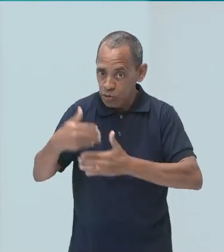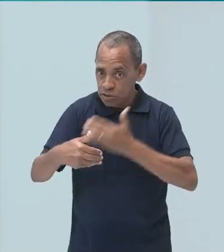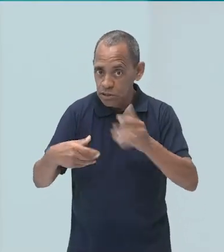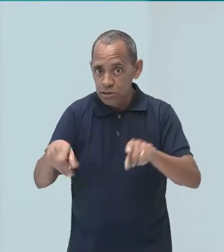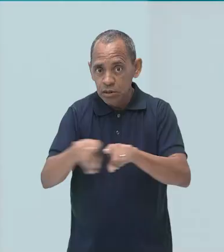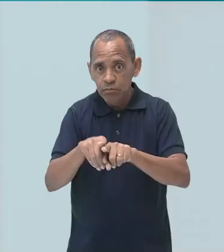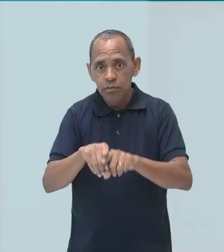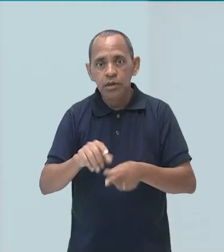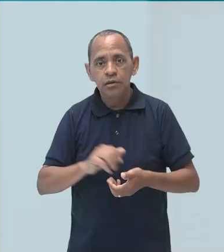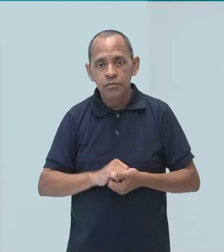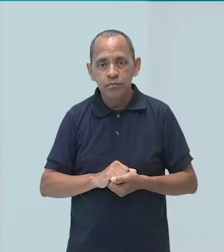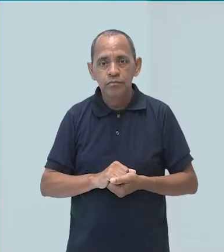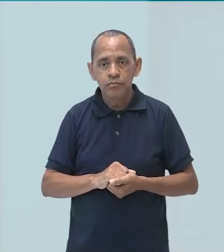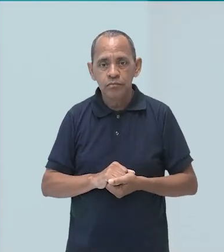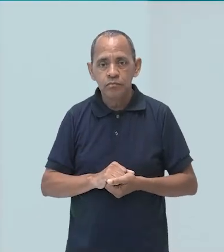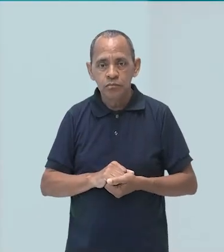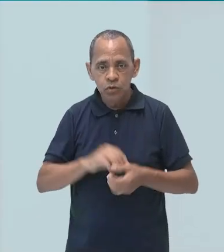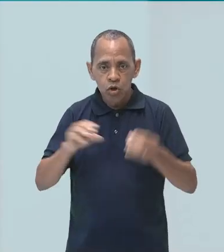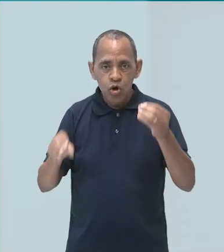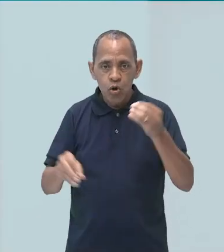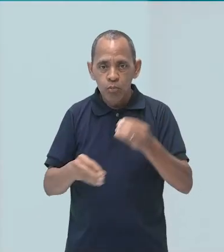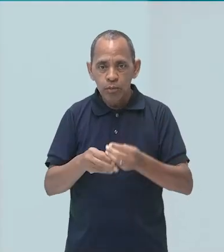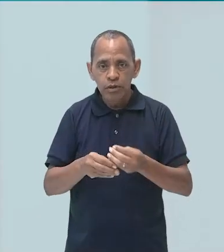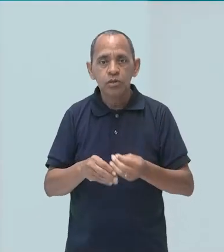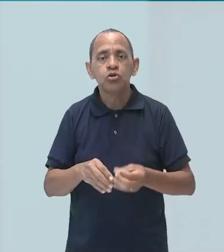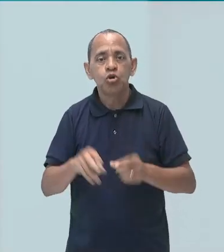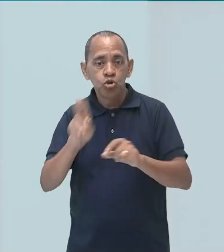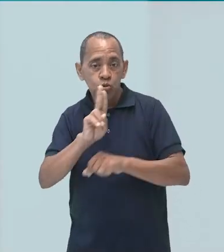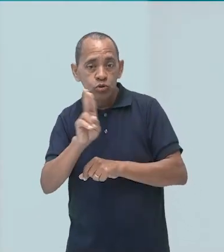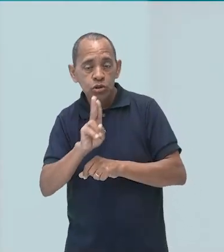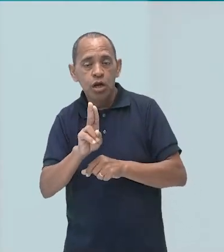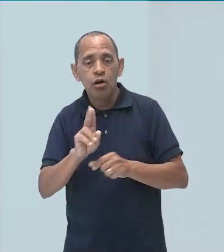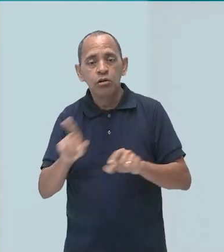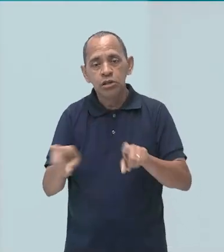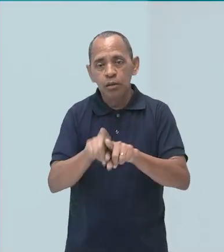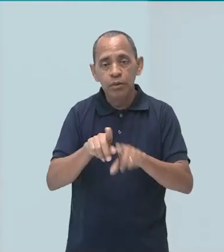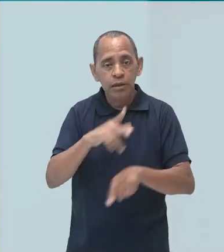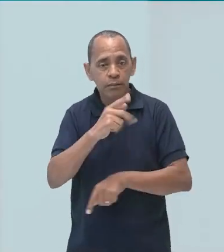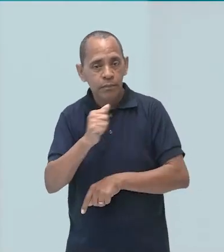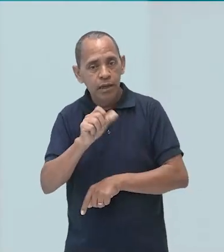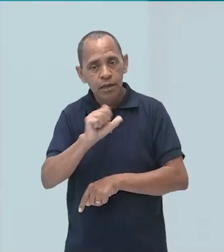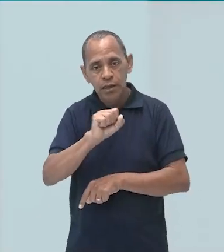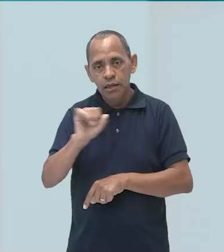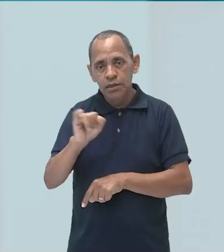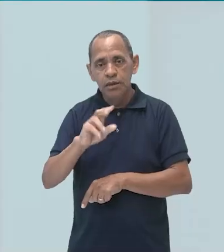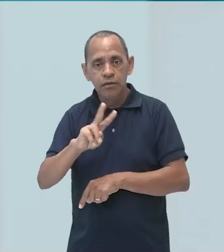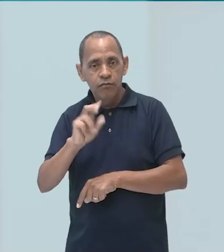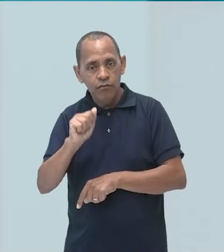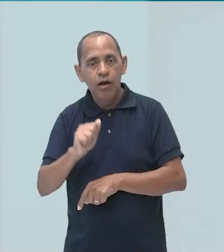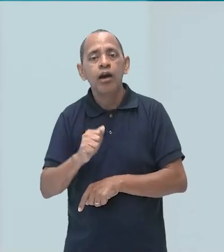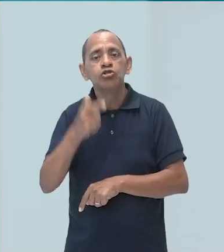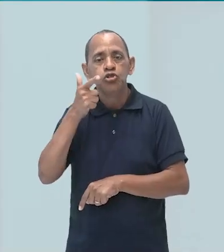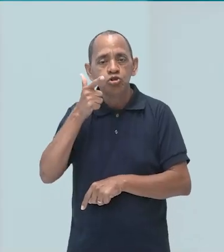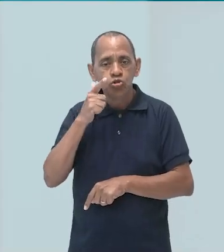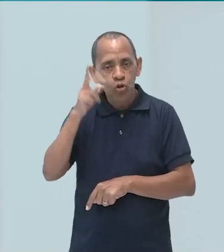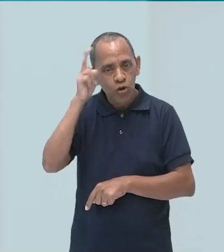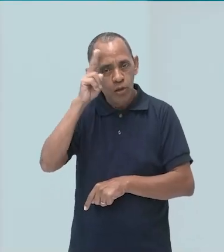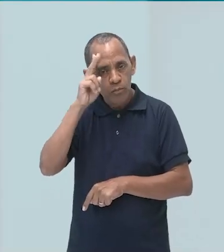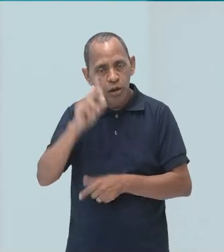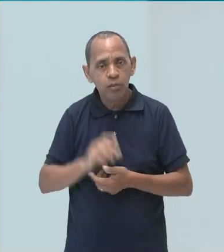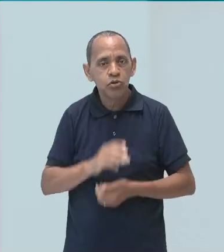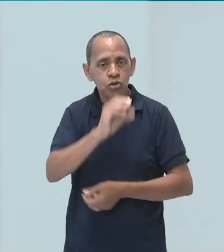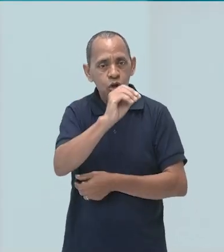nesse processo de complementação. Vimos de maneira mais detalhada o complemento nominal e o agente da passiva